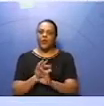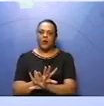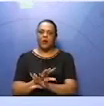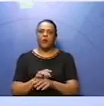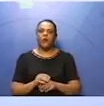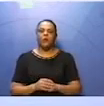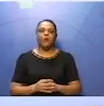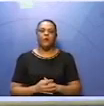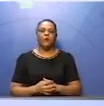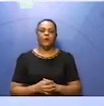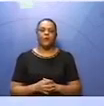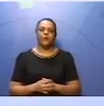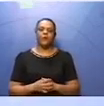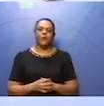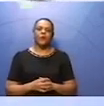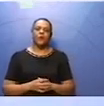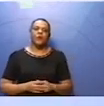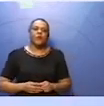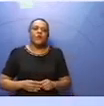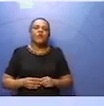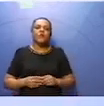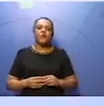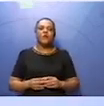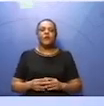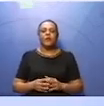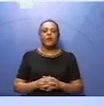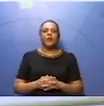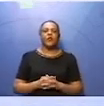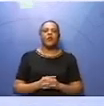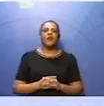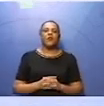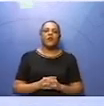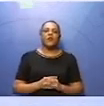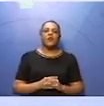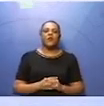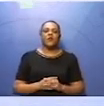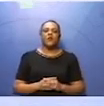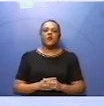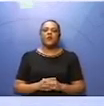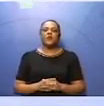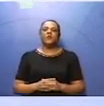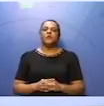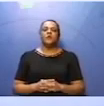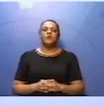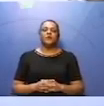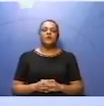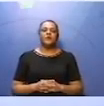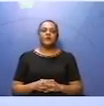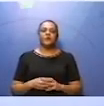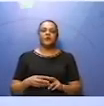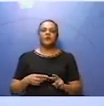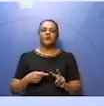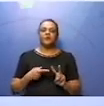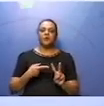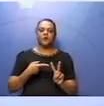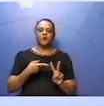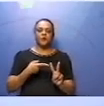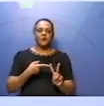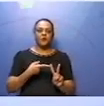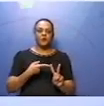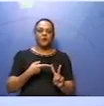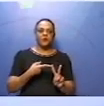exercício. Um outro exemplo, né, com índices